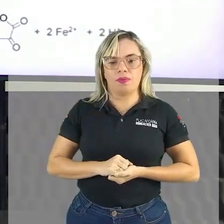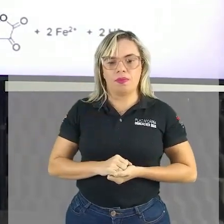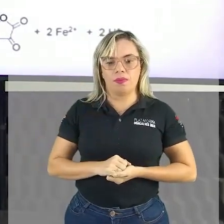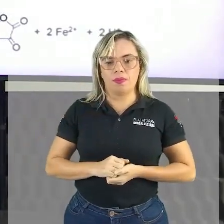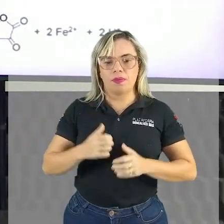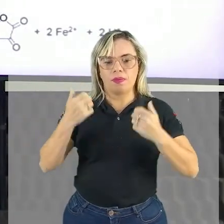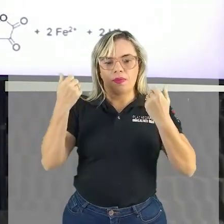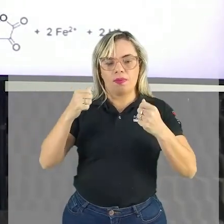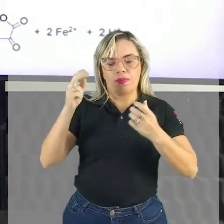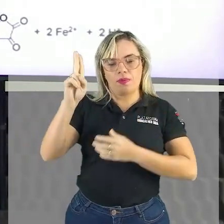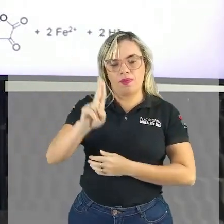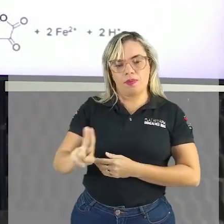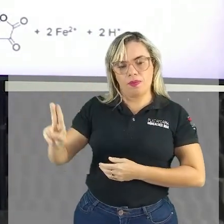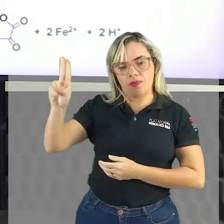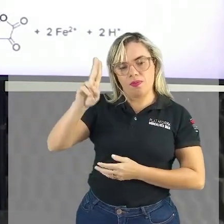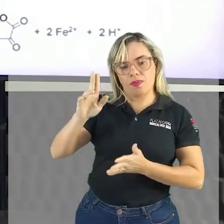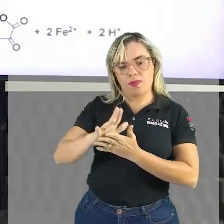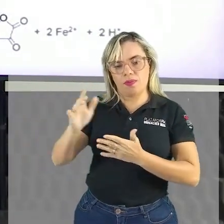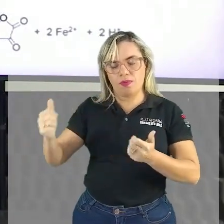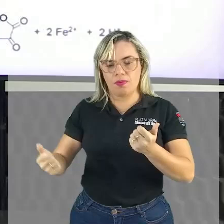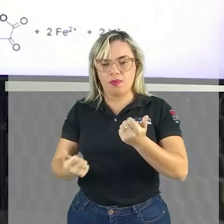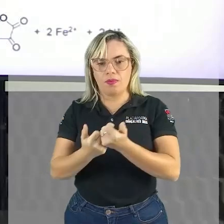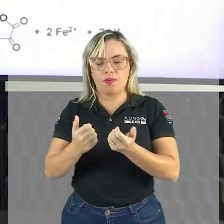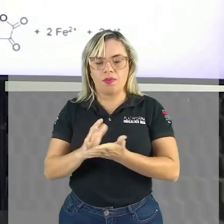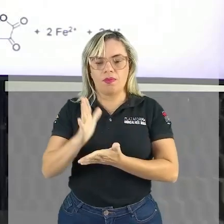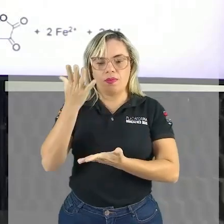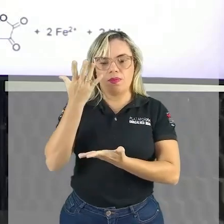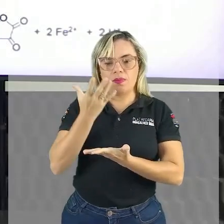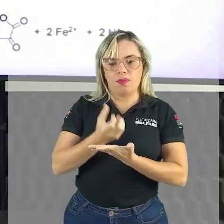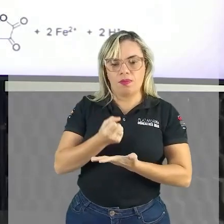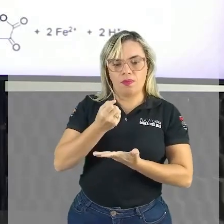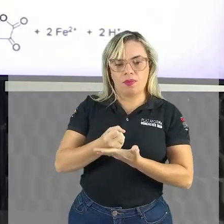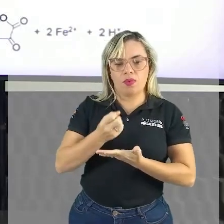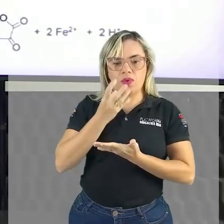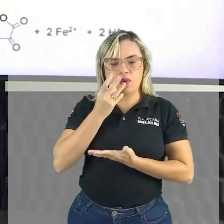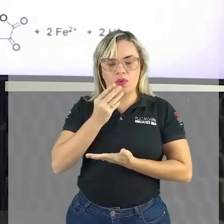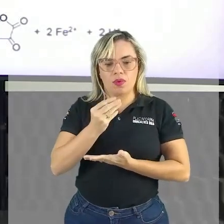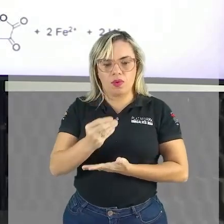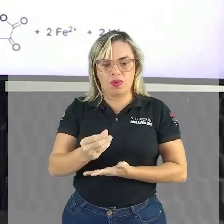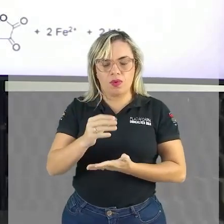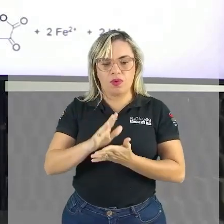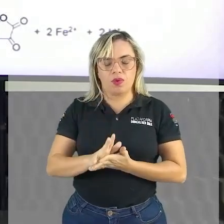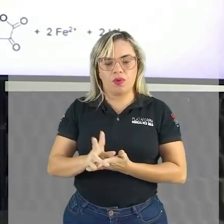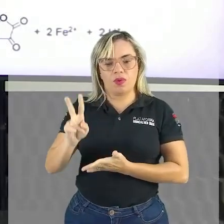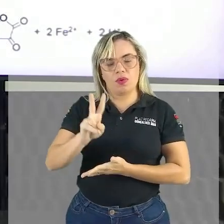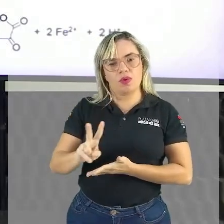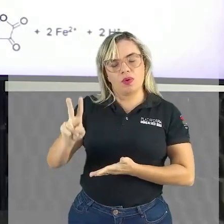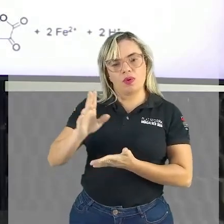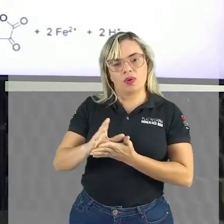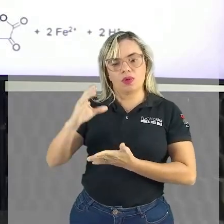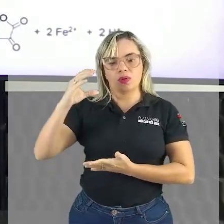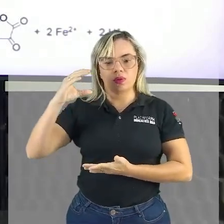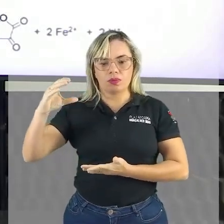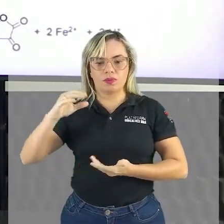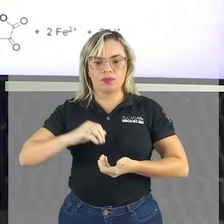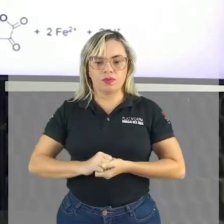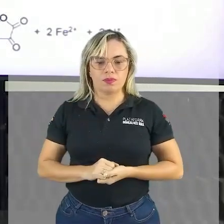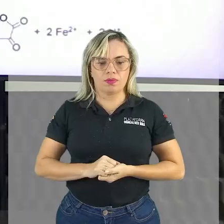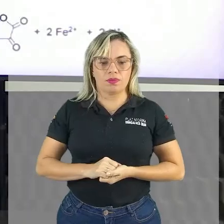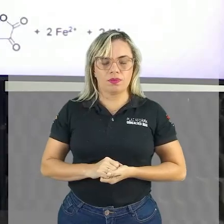Sendo necessário o uso de agentes auxiliares de absorção, como o ácido ascórbico, ou seja, vitamina C,